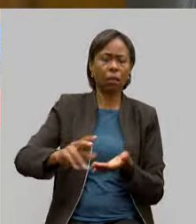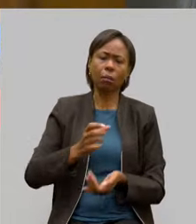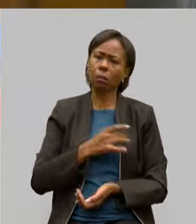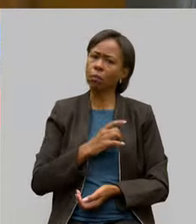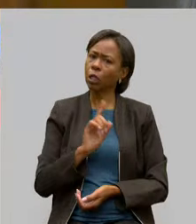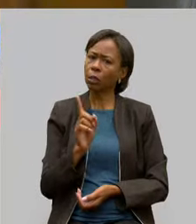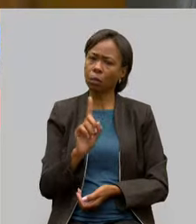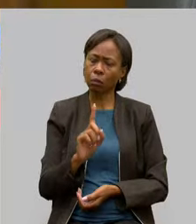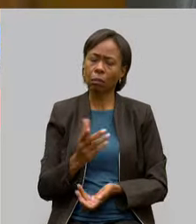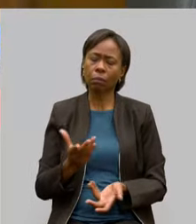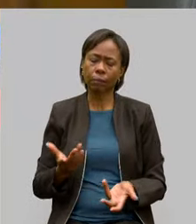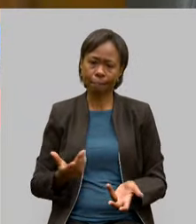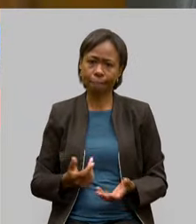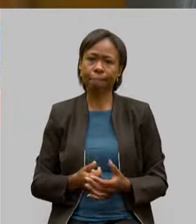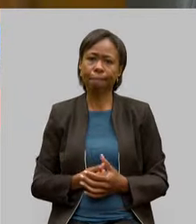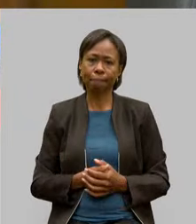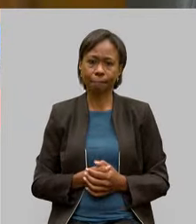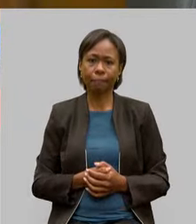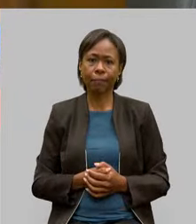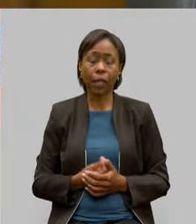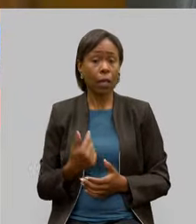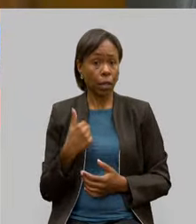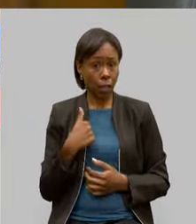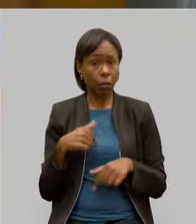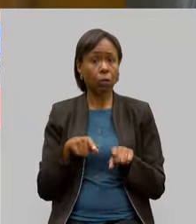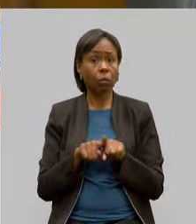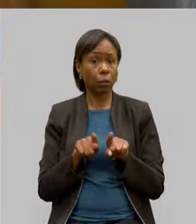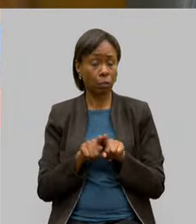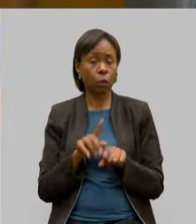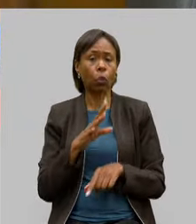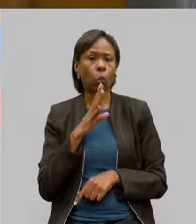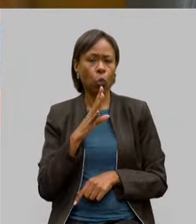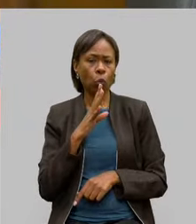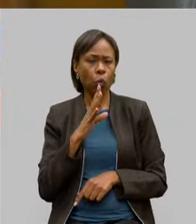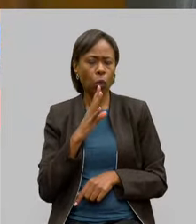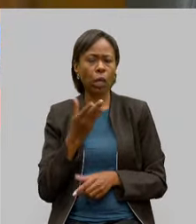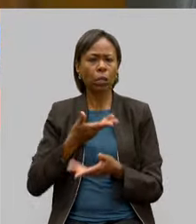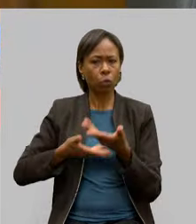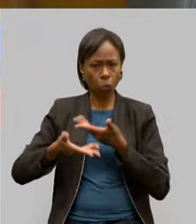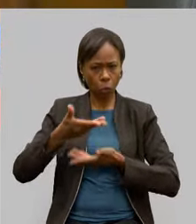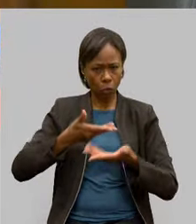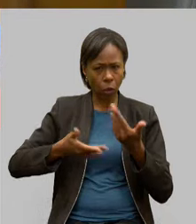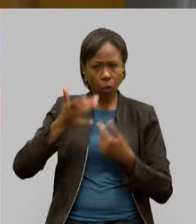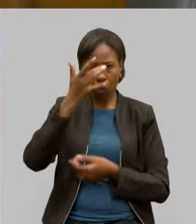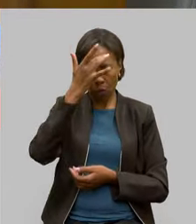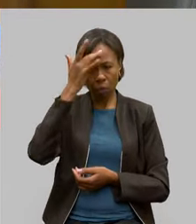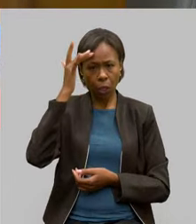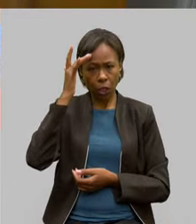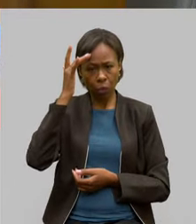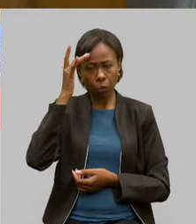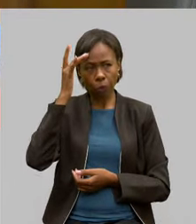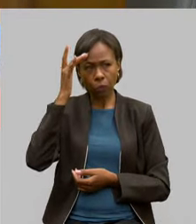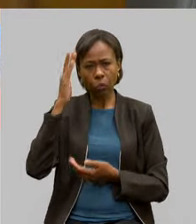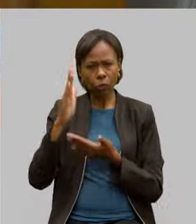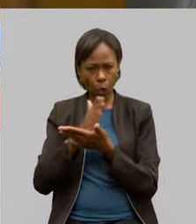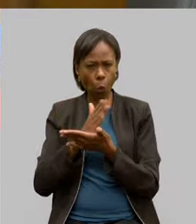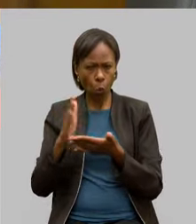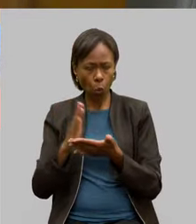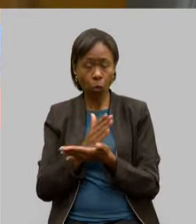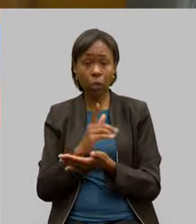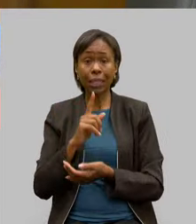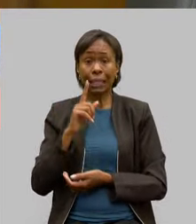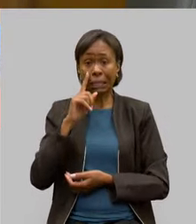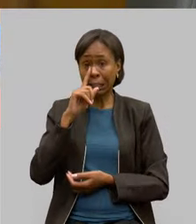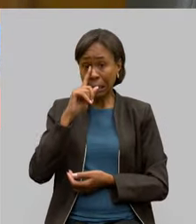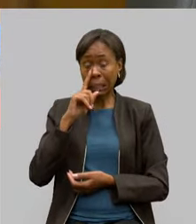né Eh eu também conheço e convivo com pessoas que estão se arriscando